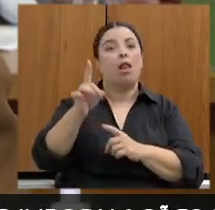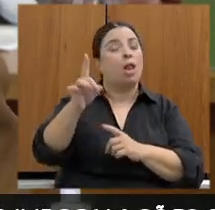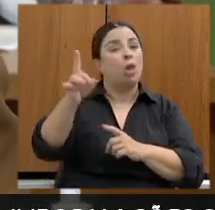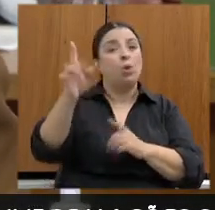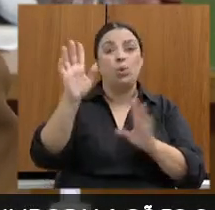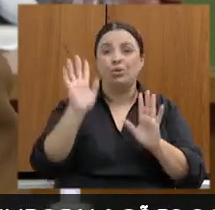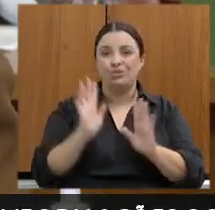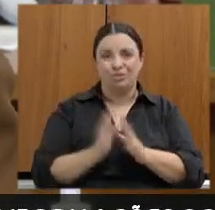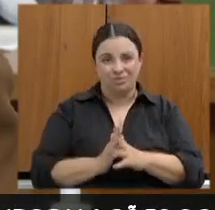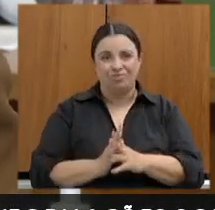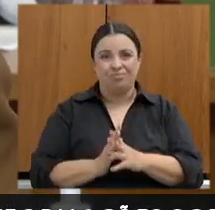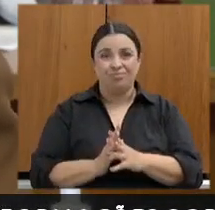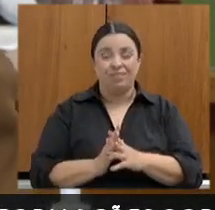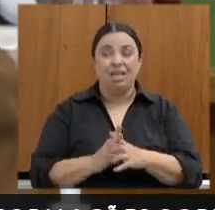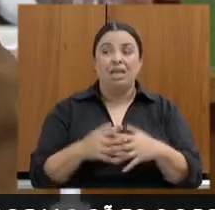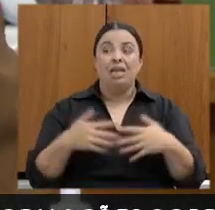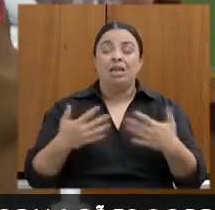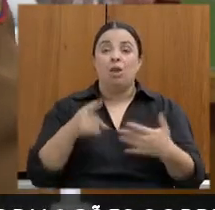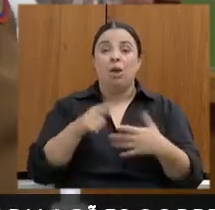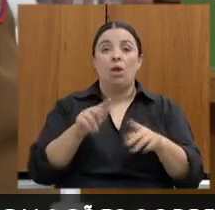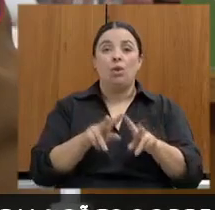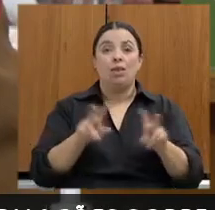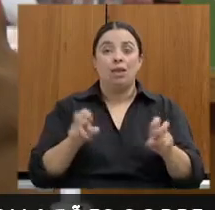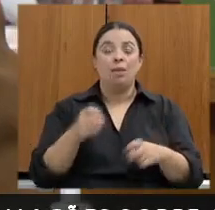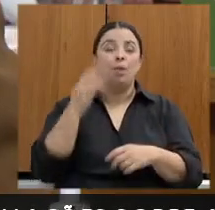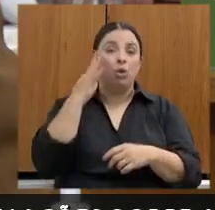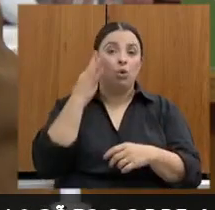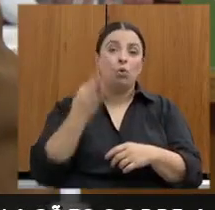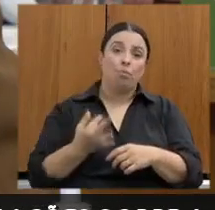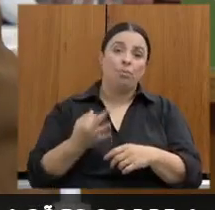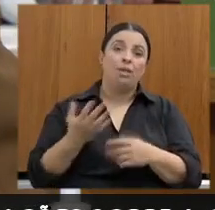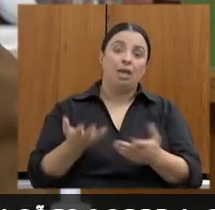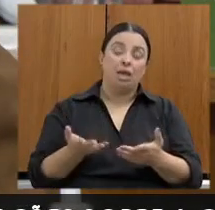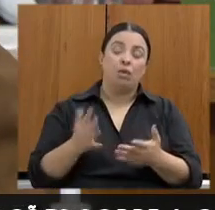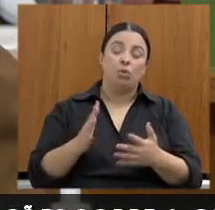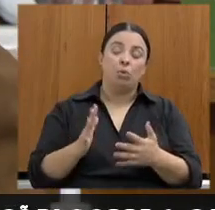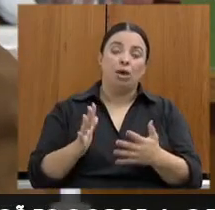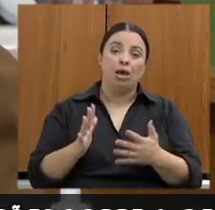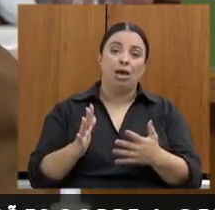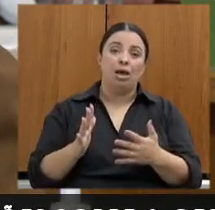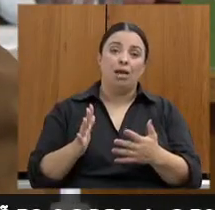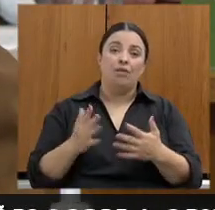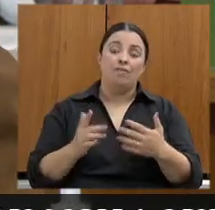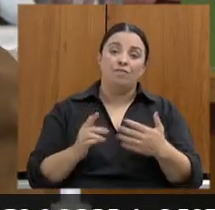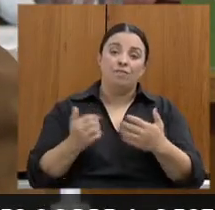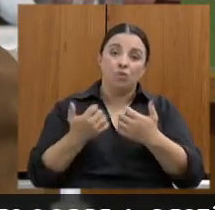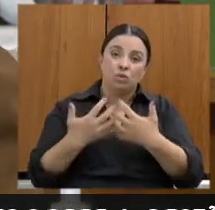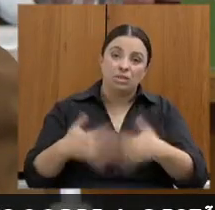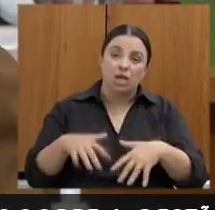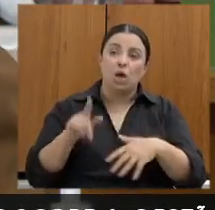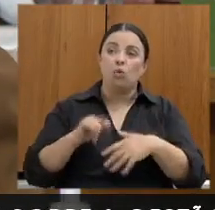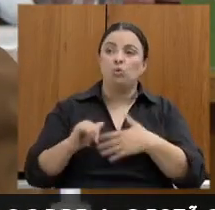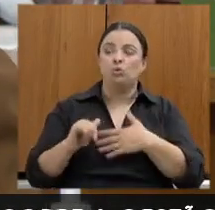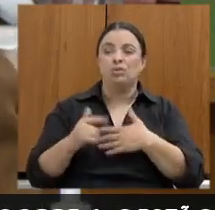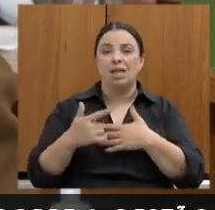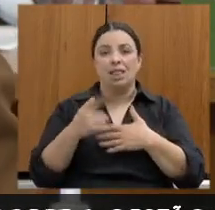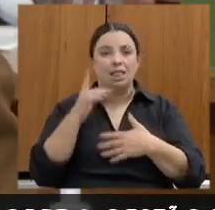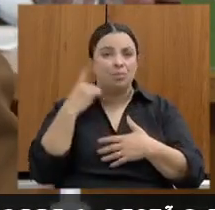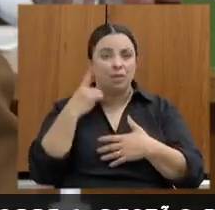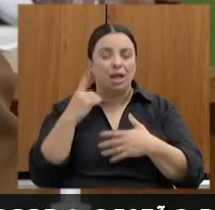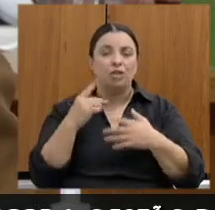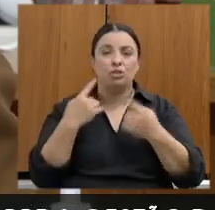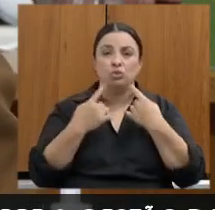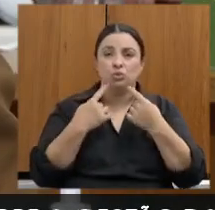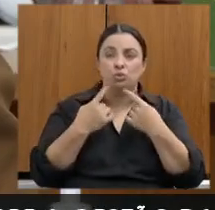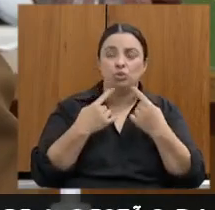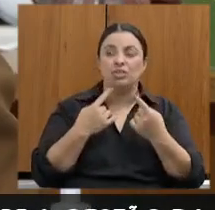é um assunto né que eu entendo a função aqui do deputados realmente de discutir de ajudar a gente trazer a solução